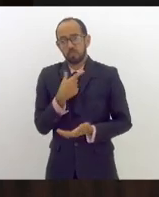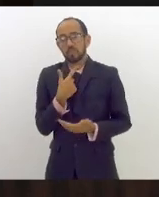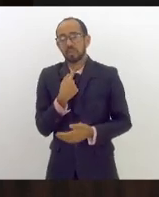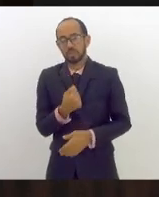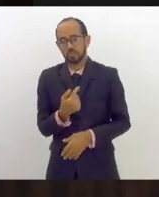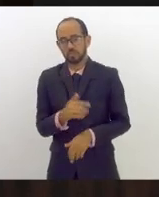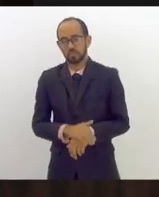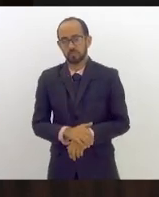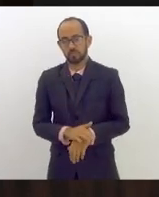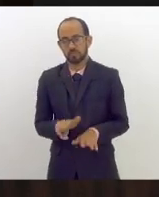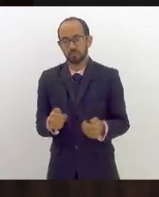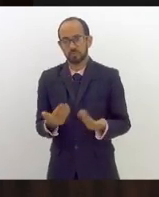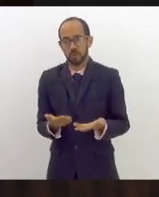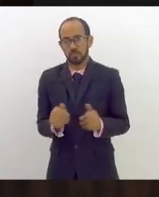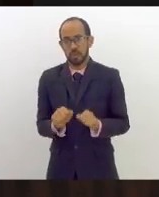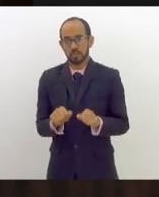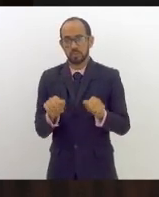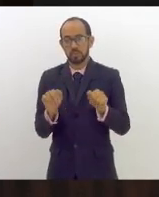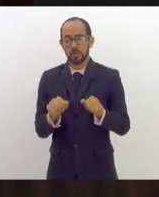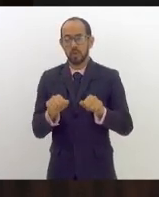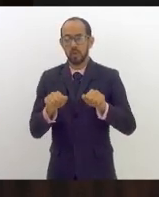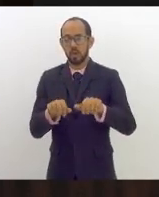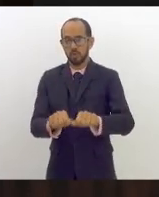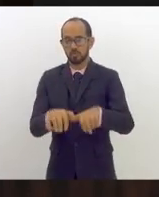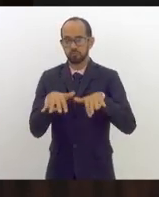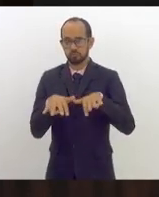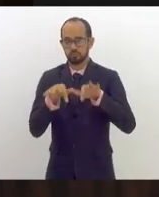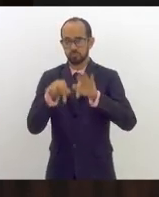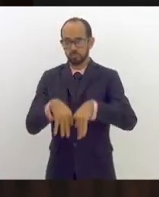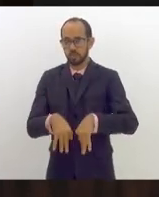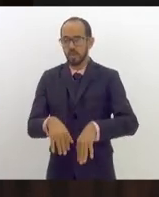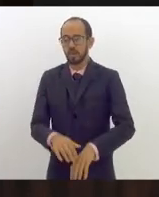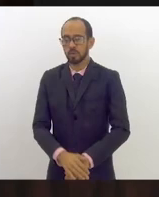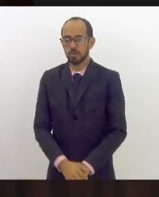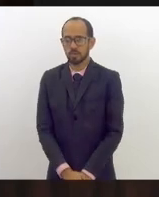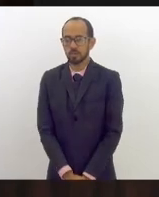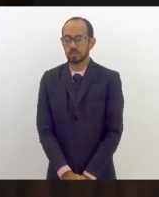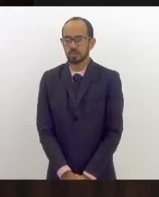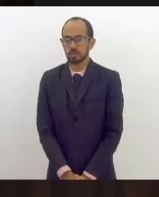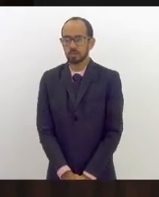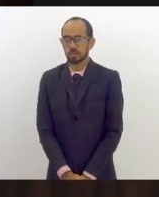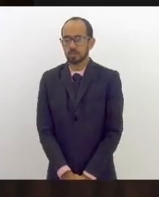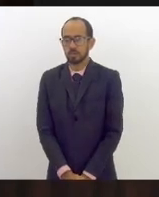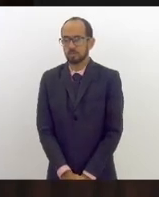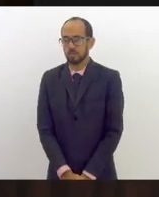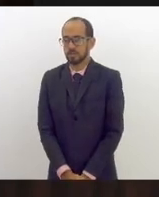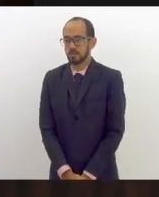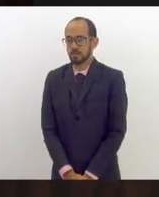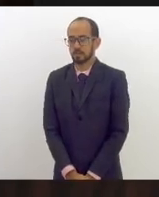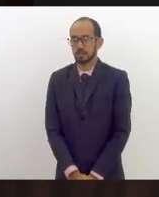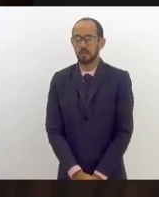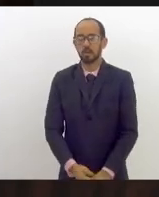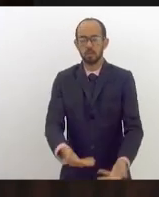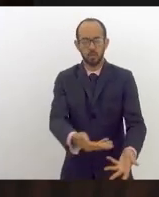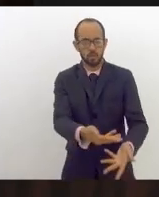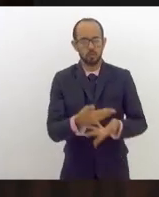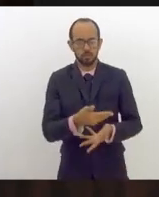Passa seus expediente final e eu convido o primeiro orador